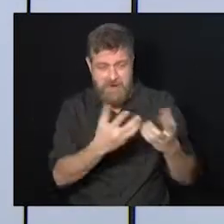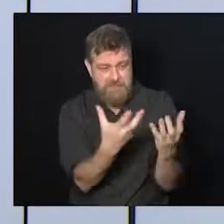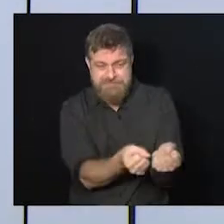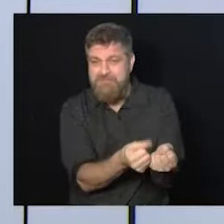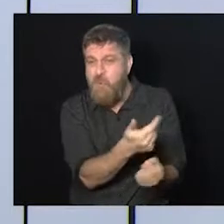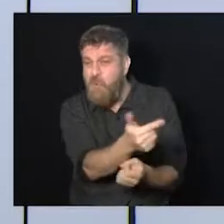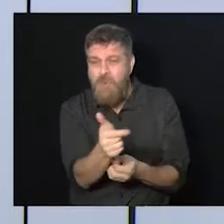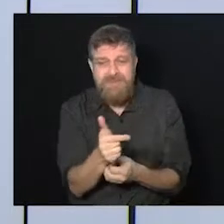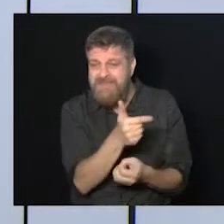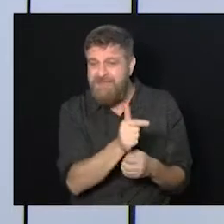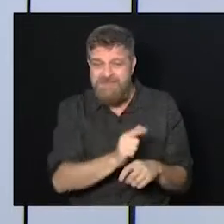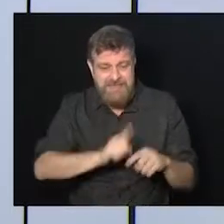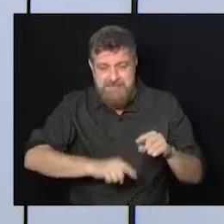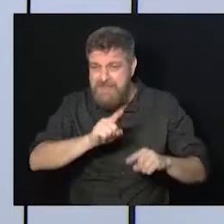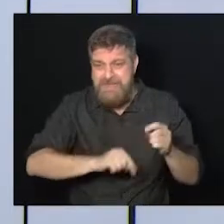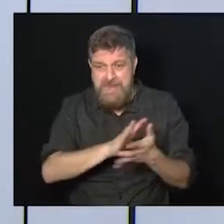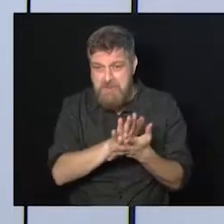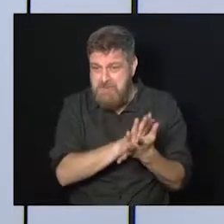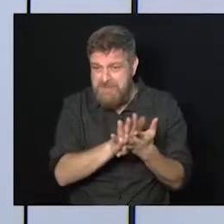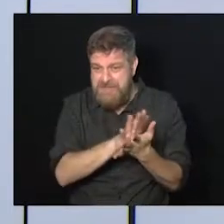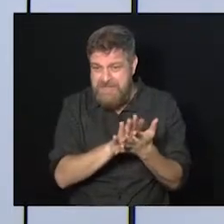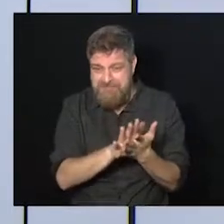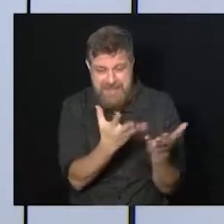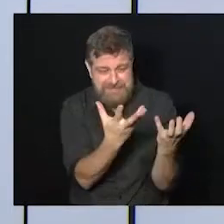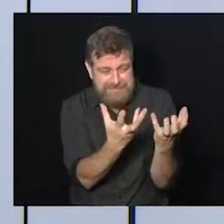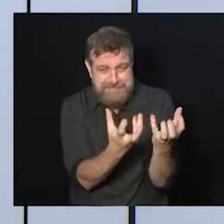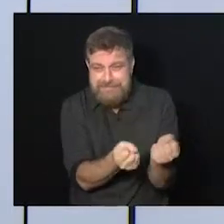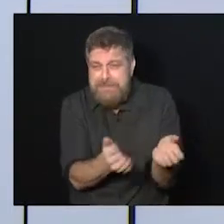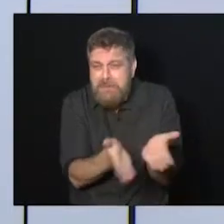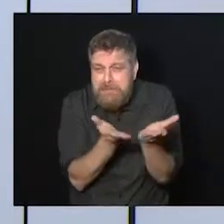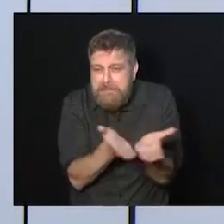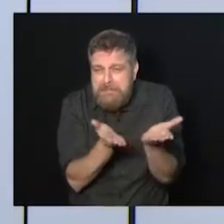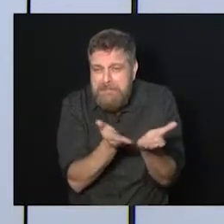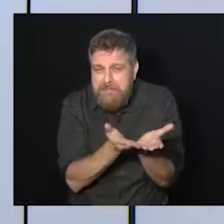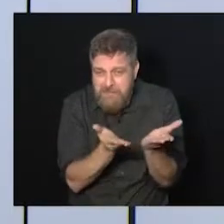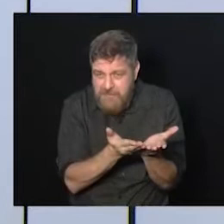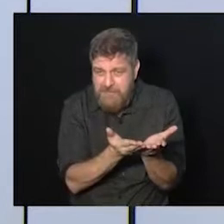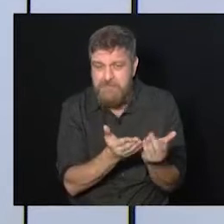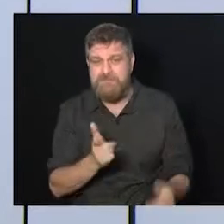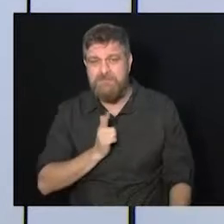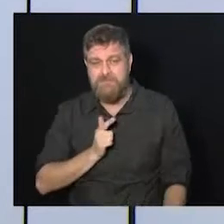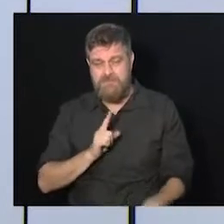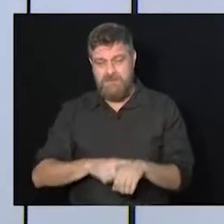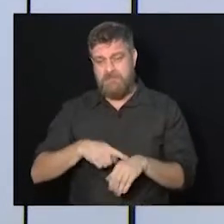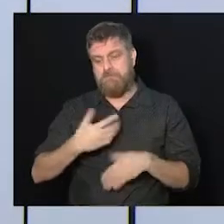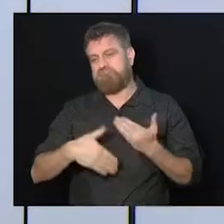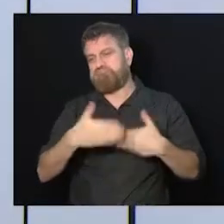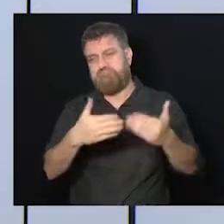com os nutrientes da própria floresta, né? Sim. Então, é algo que a longo prazo não